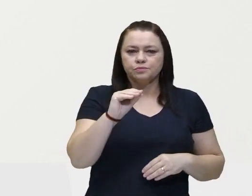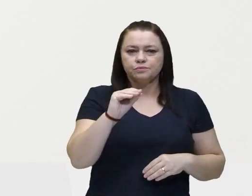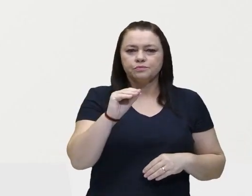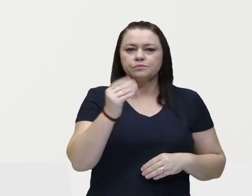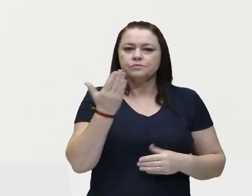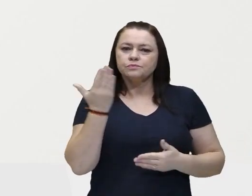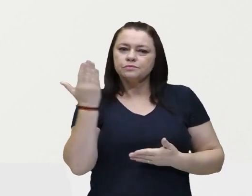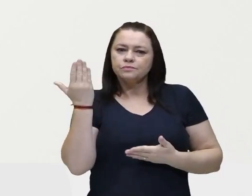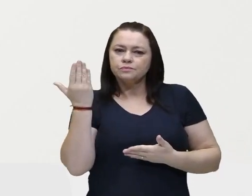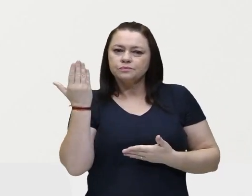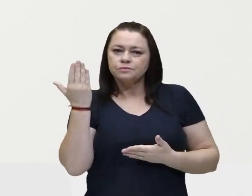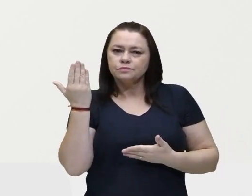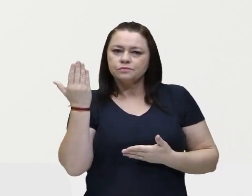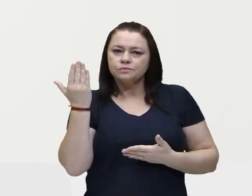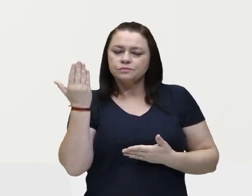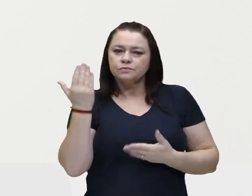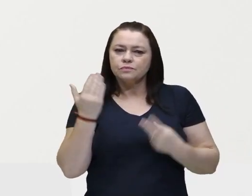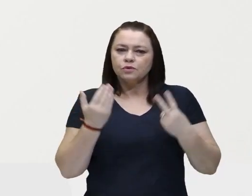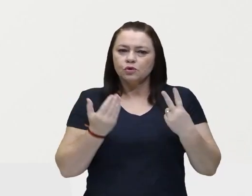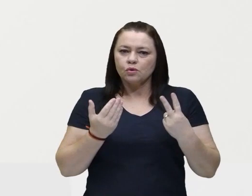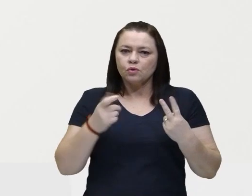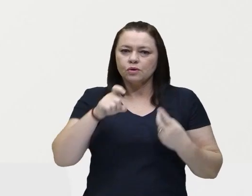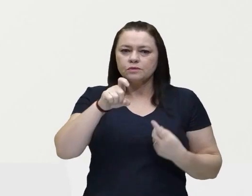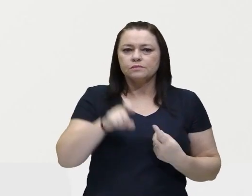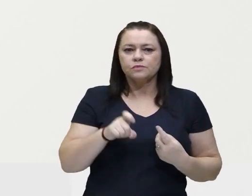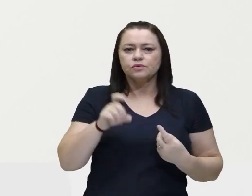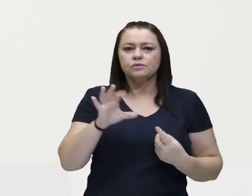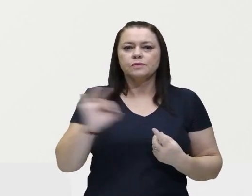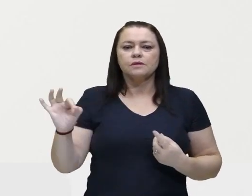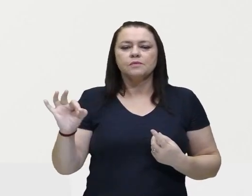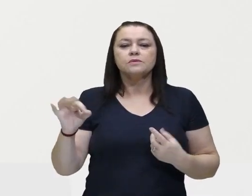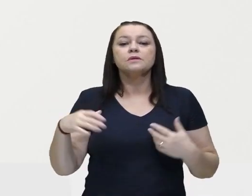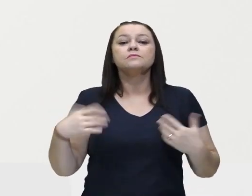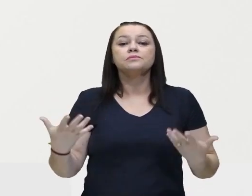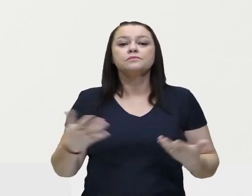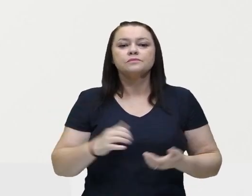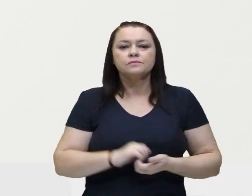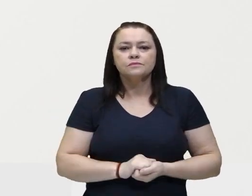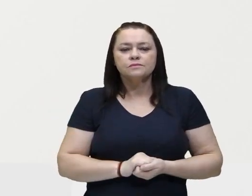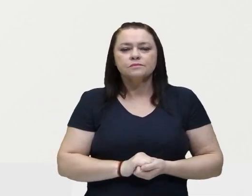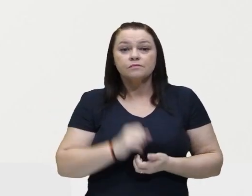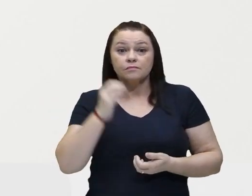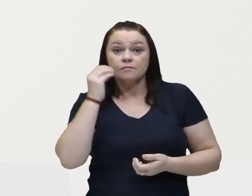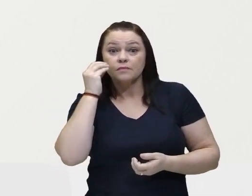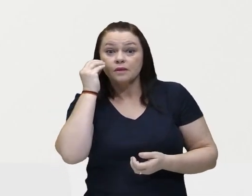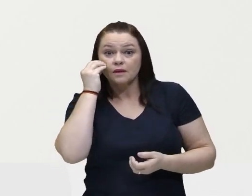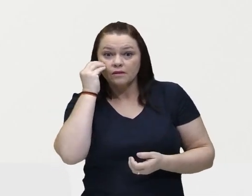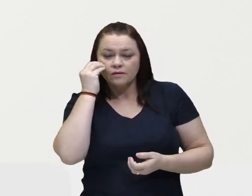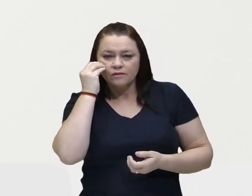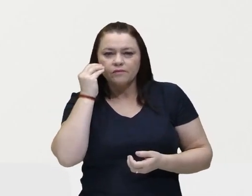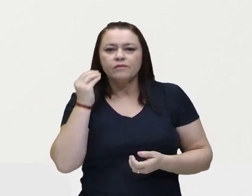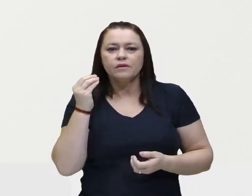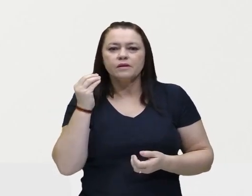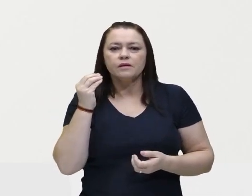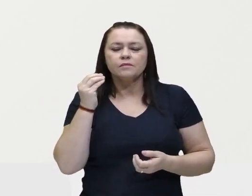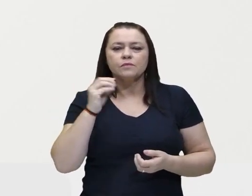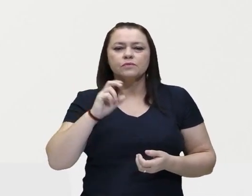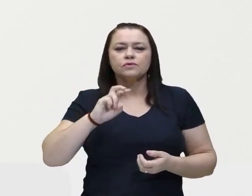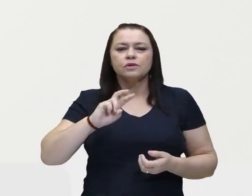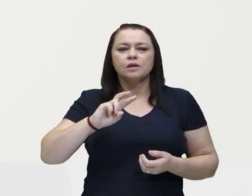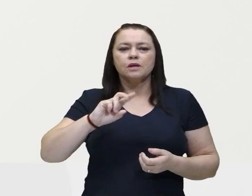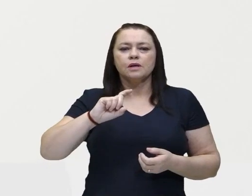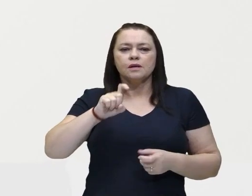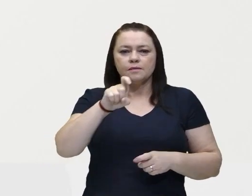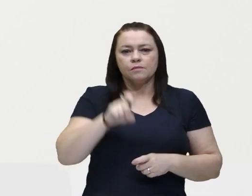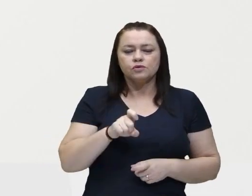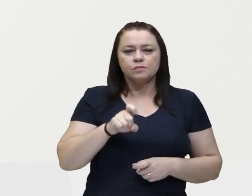e multiplicar por quanto? Por 100. Vimos que multiplicação por 10, 100 e por 1000 você não precisa